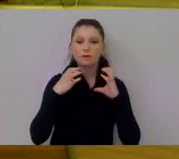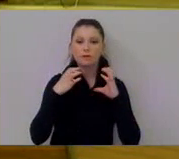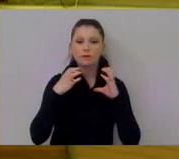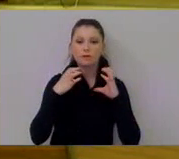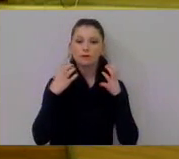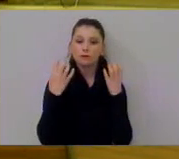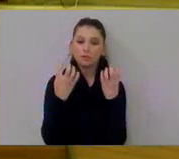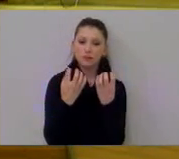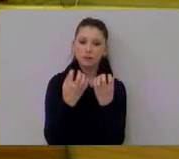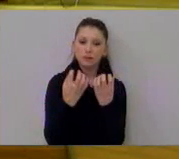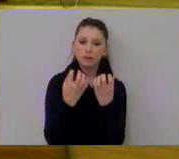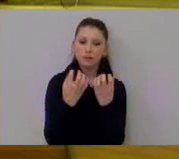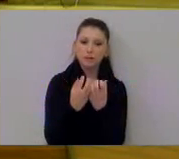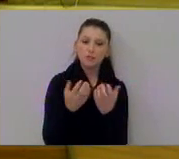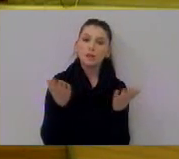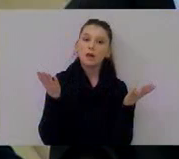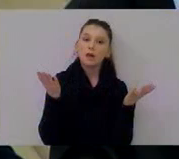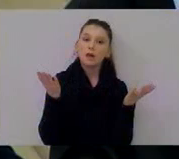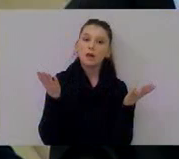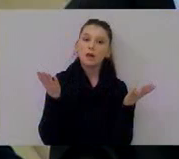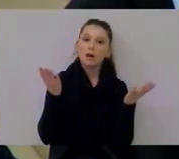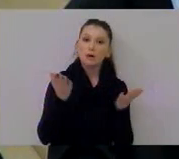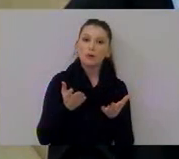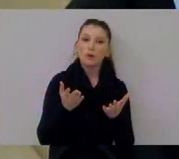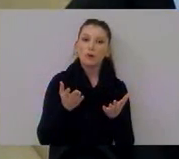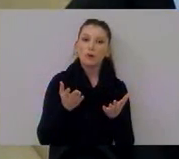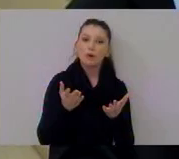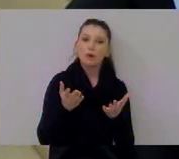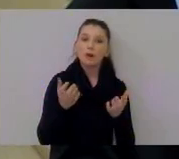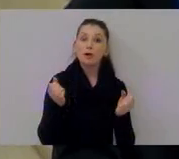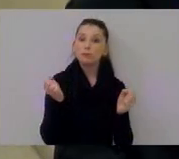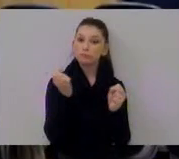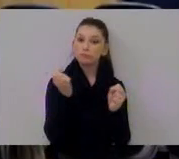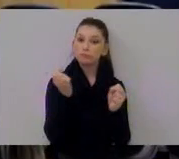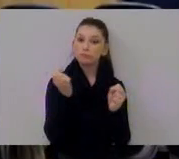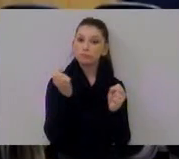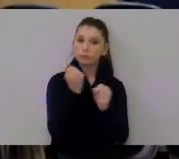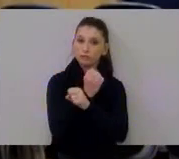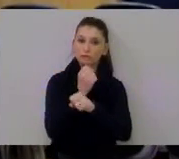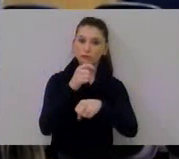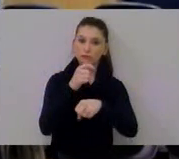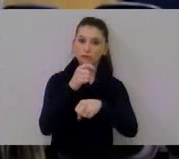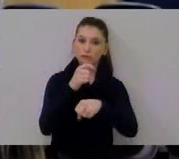Suspendemos a sessão por até um minuto para despedir os convidados. Cuidados.